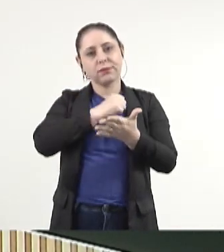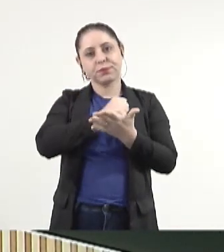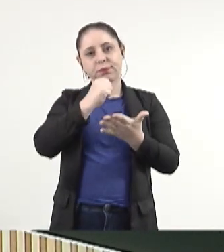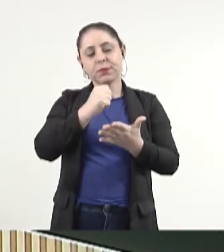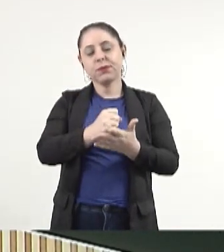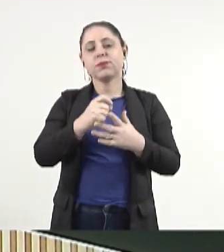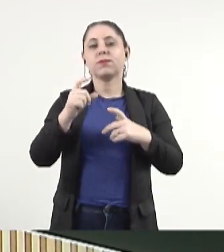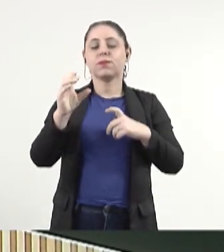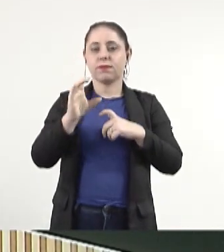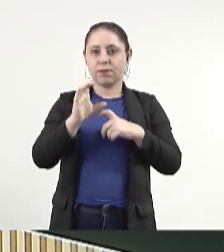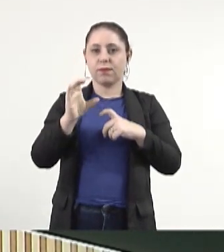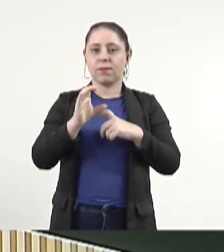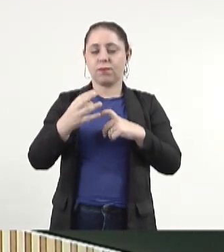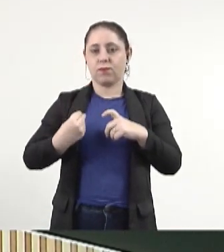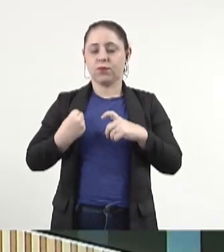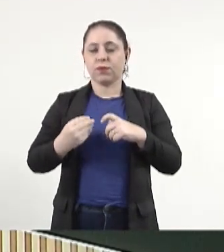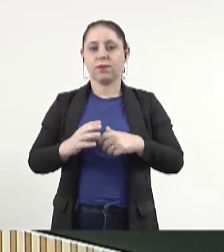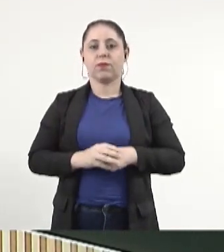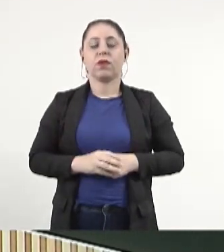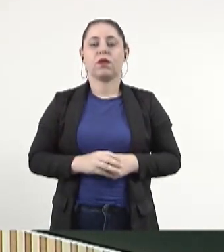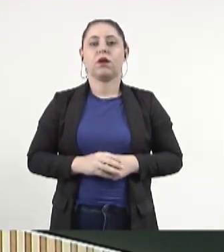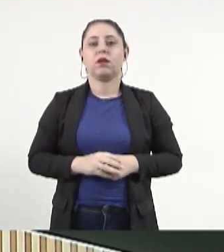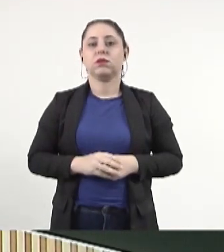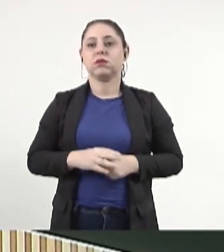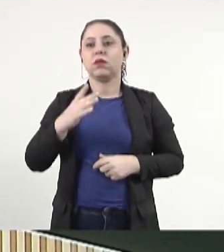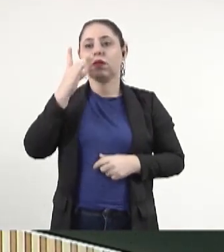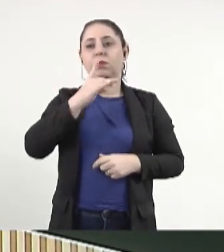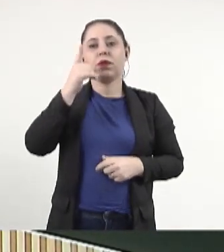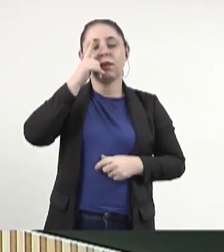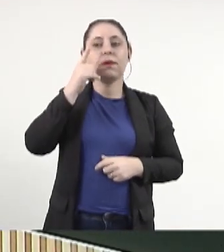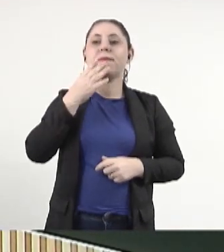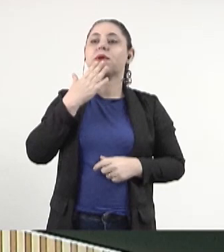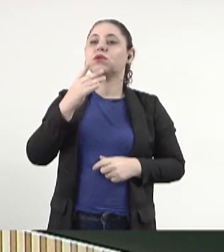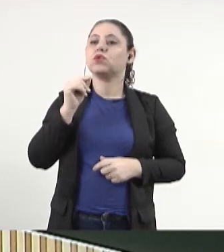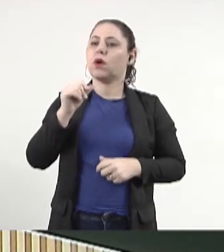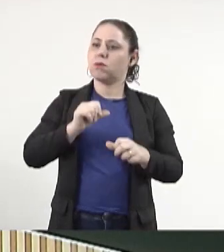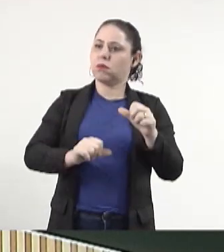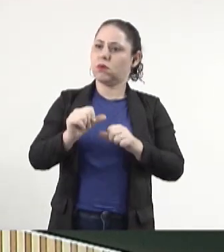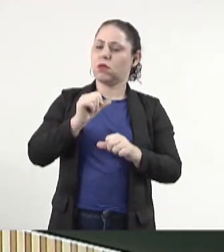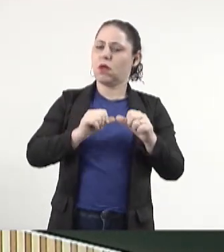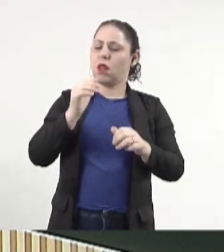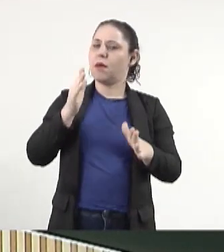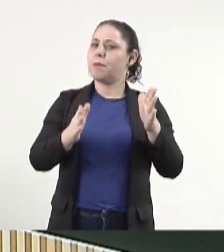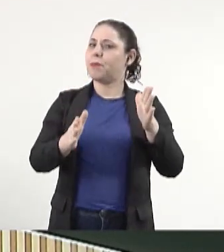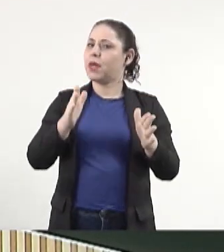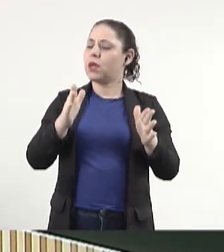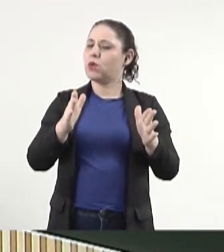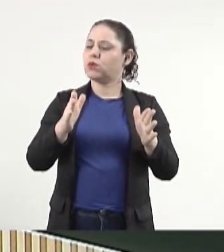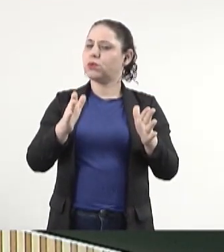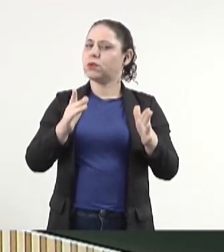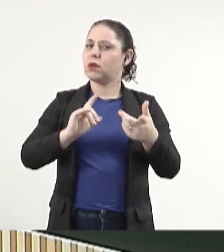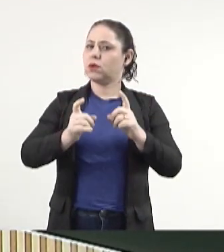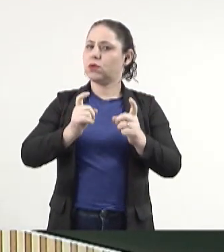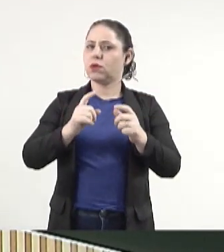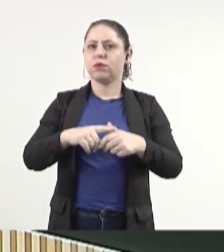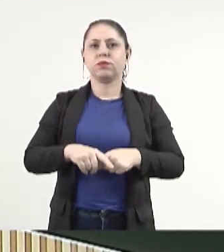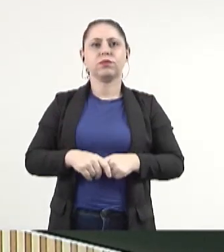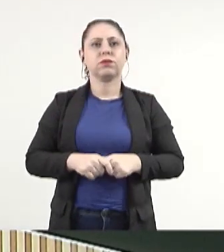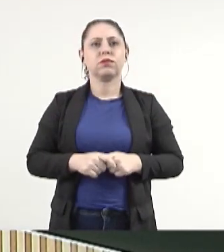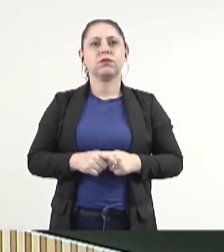servidores que fazem parte da CACEMES. A deputada Gleice Jane pediu mudança na data dessa assembleia,